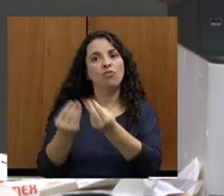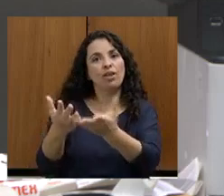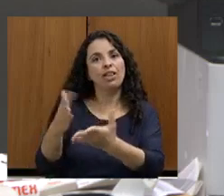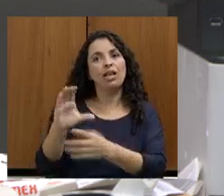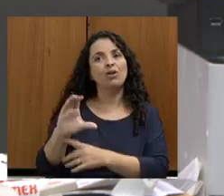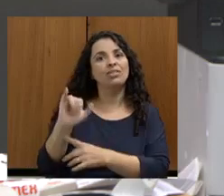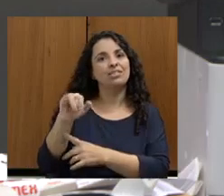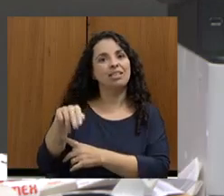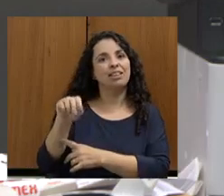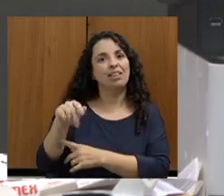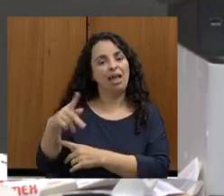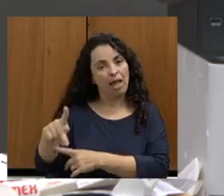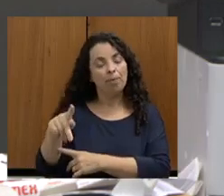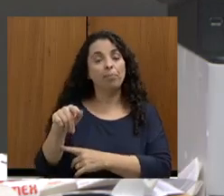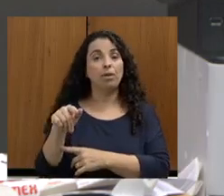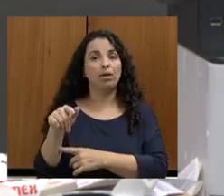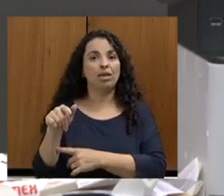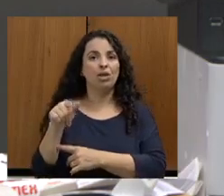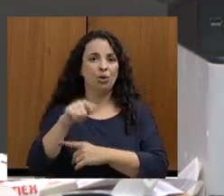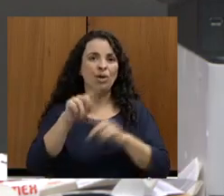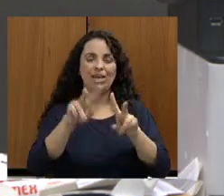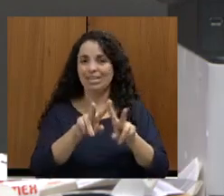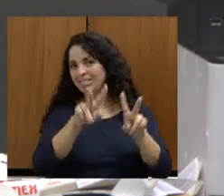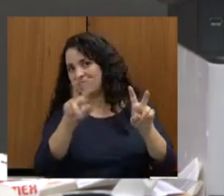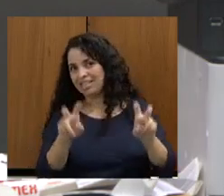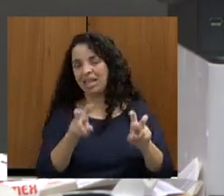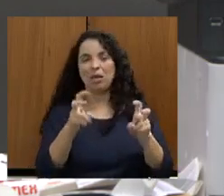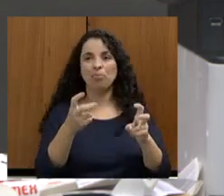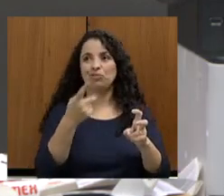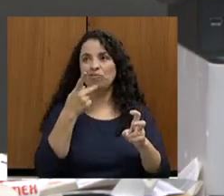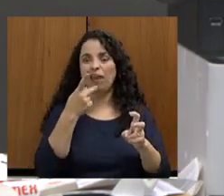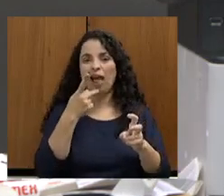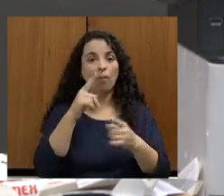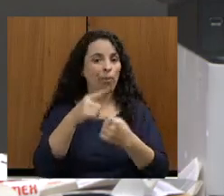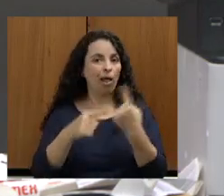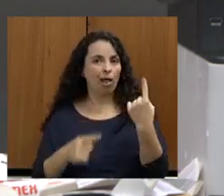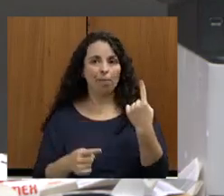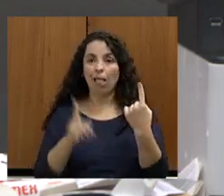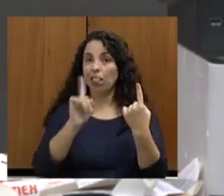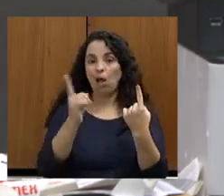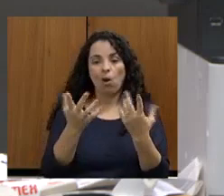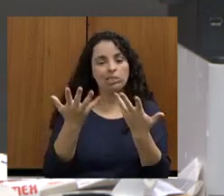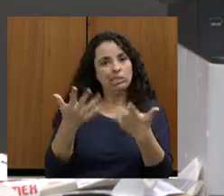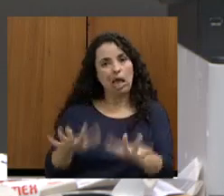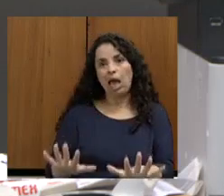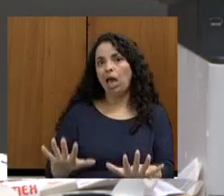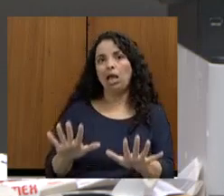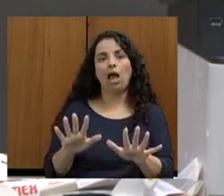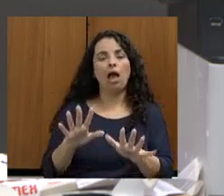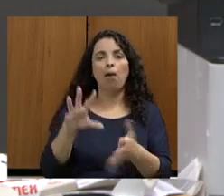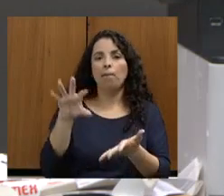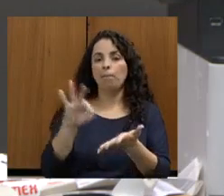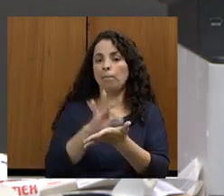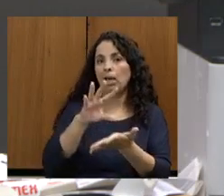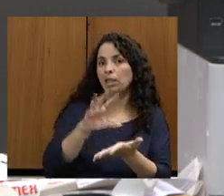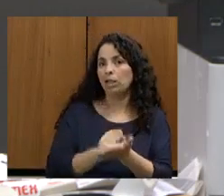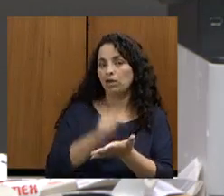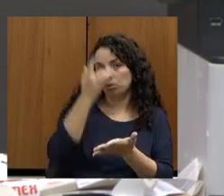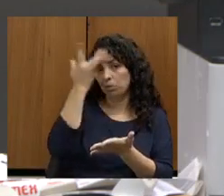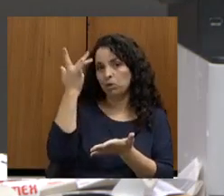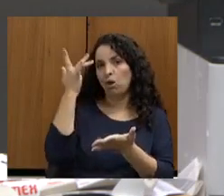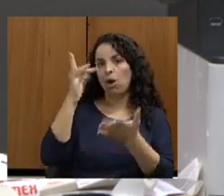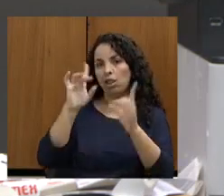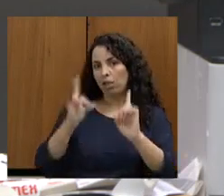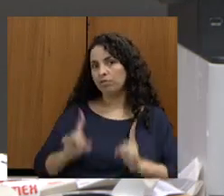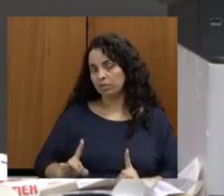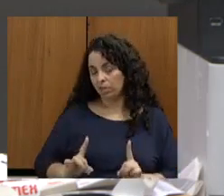em relação a essa questão de negativa de matrícula de alunos com deficiência. Queria dizer, antes de mais nada,